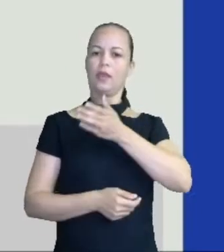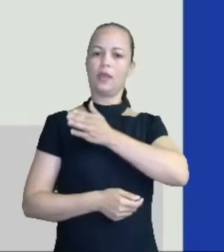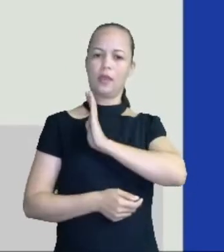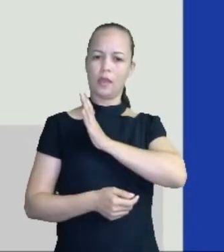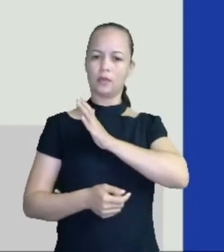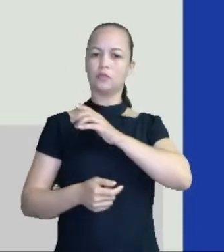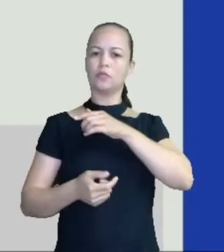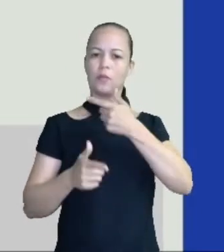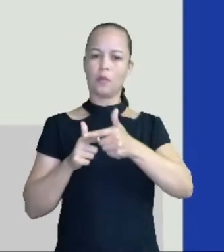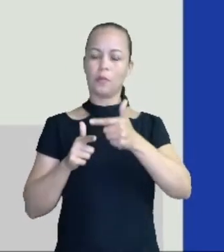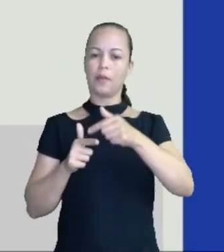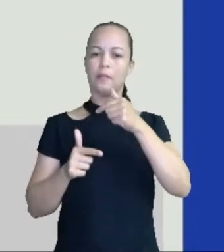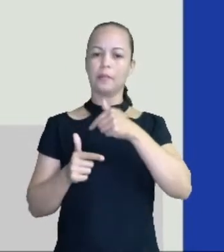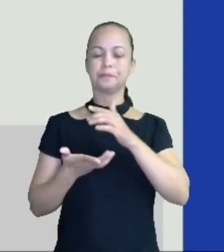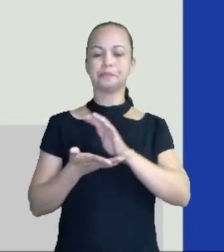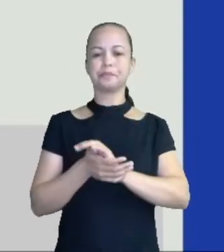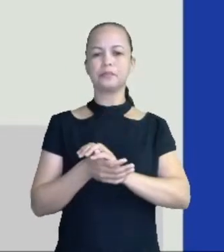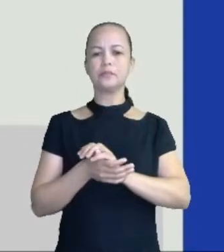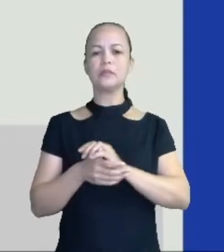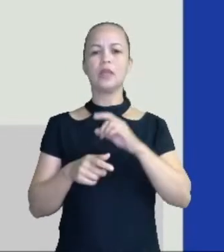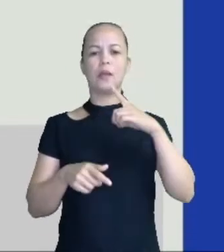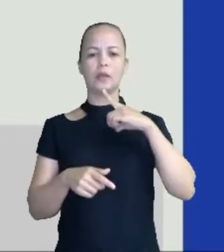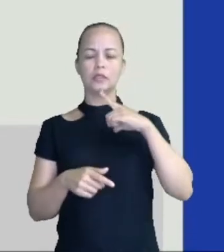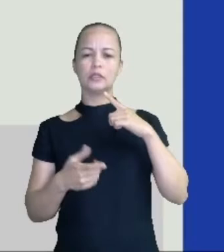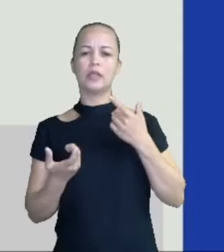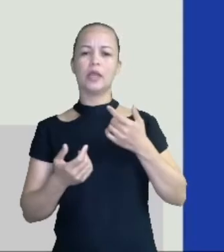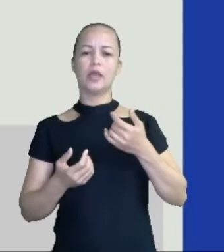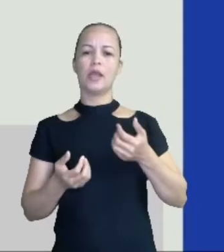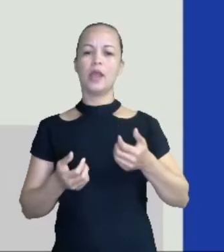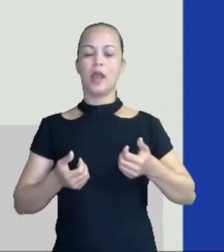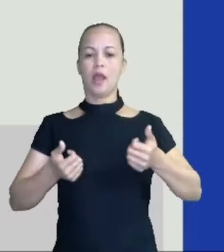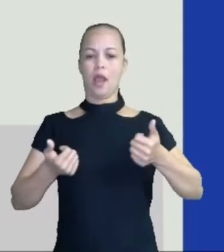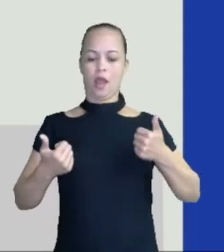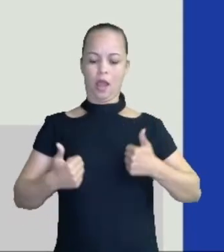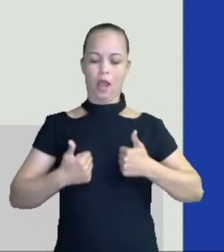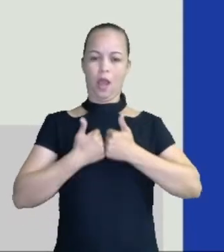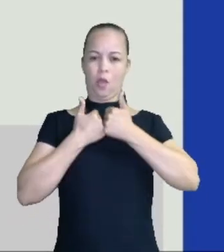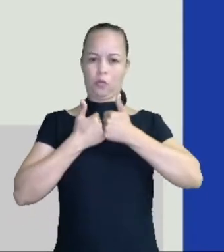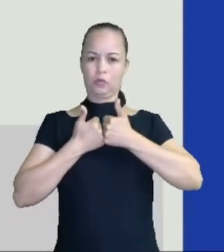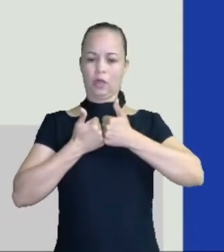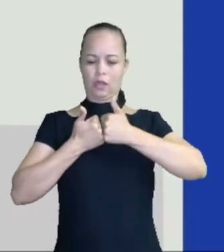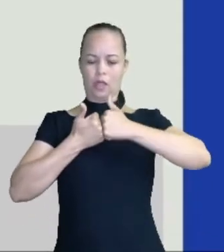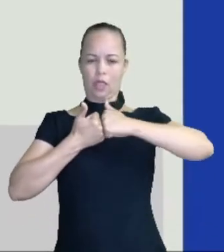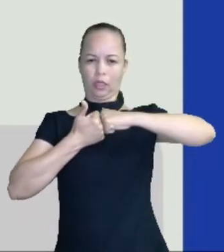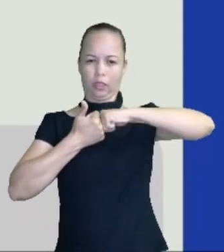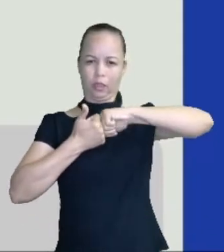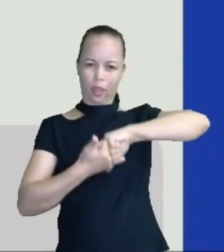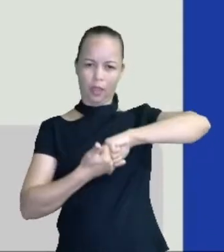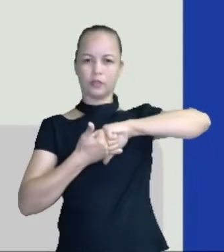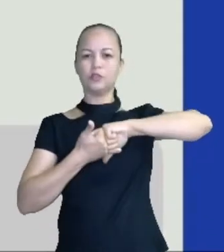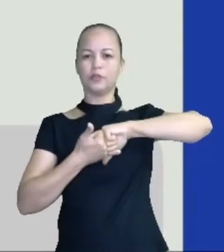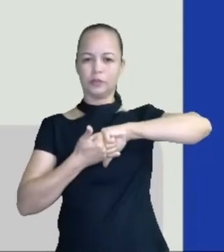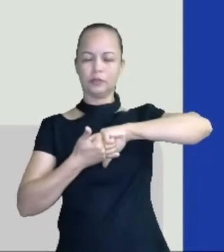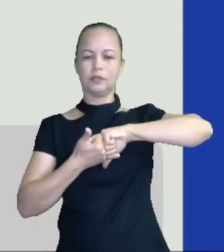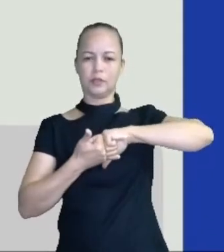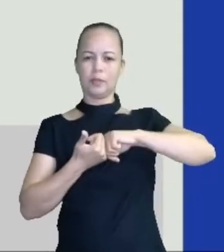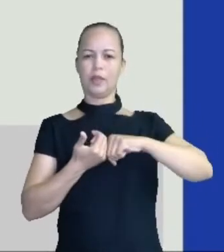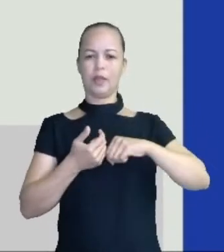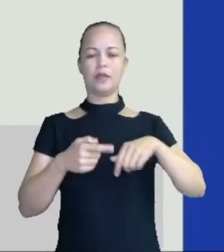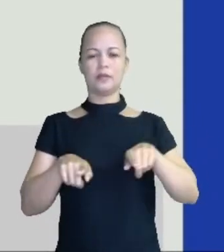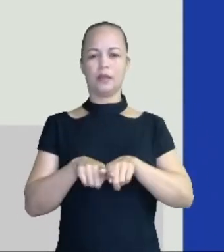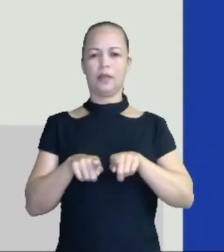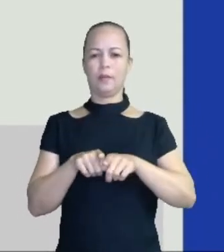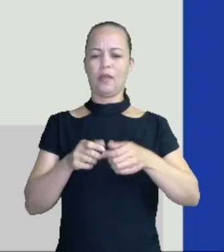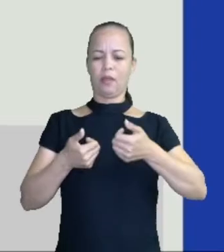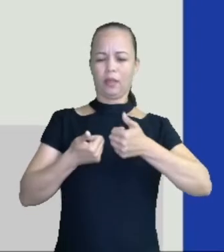uma imunidade reduzida, tá certo? Ou seja, o nosso sistema imunológico acaba ficando